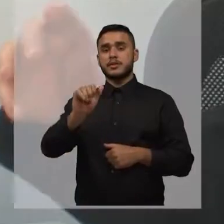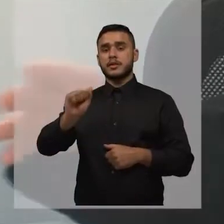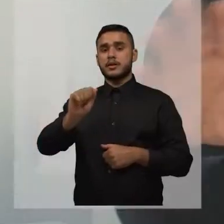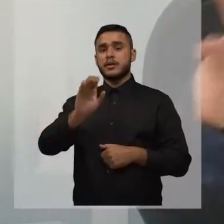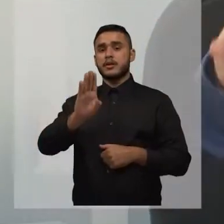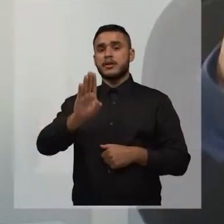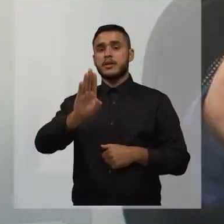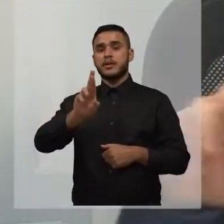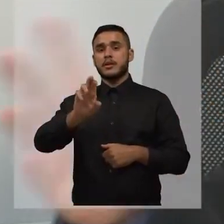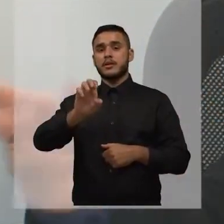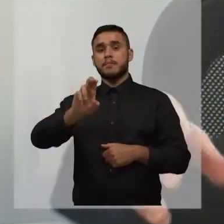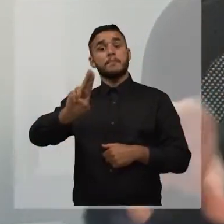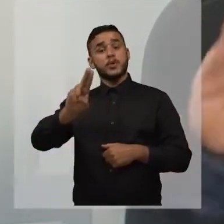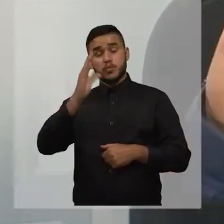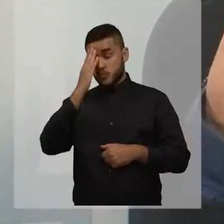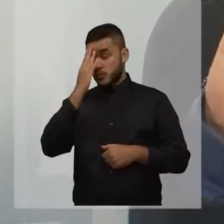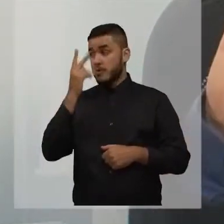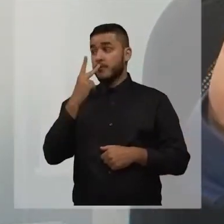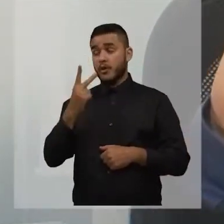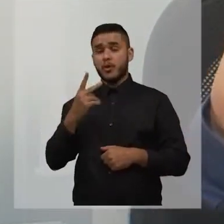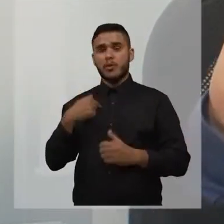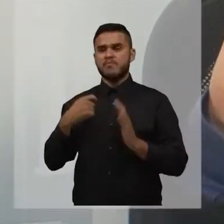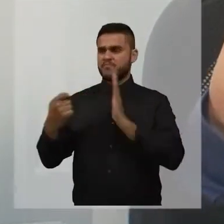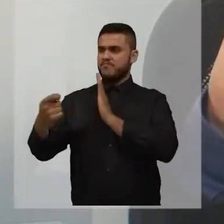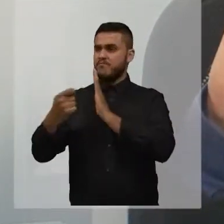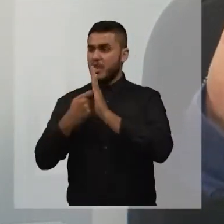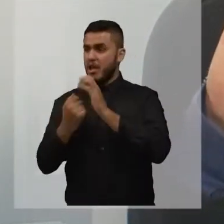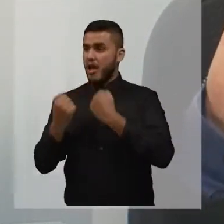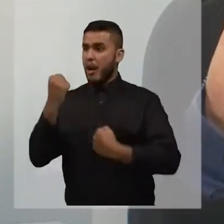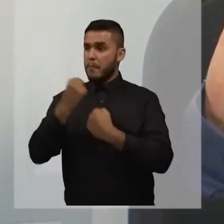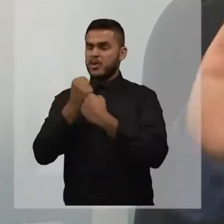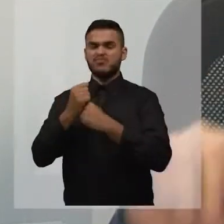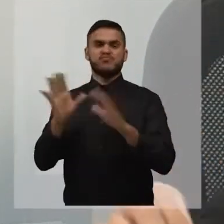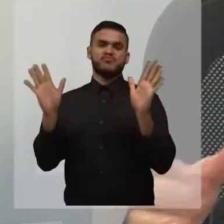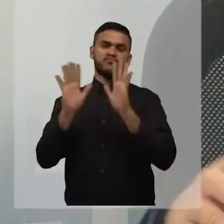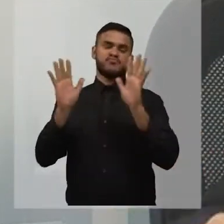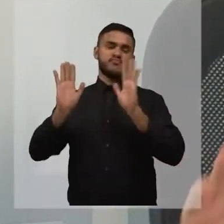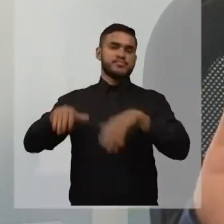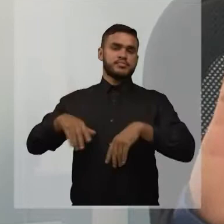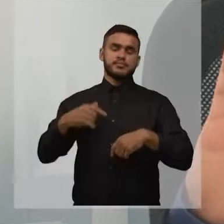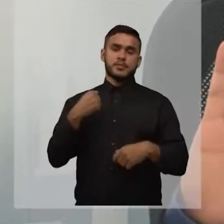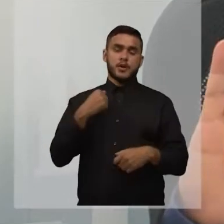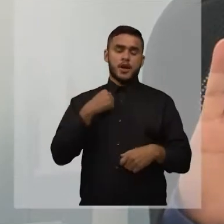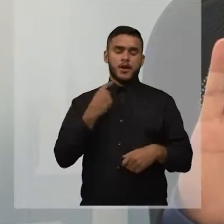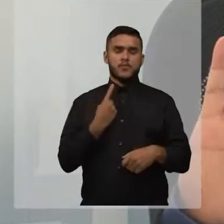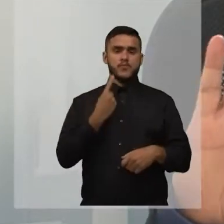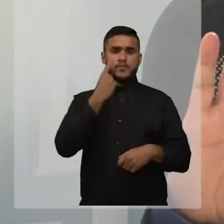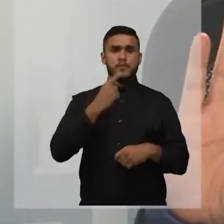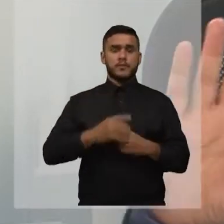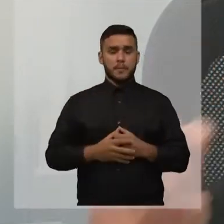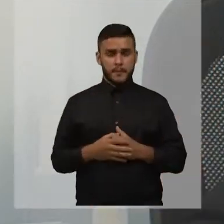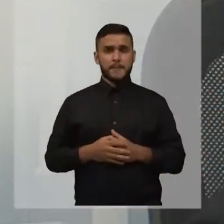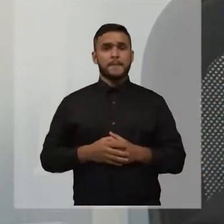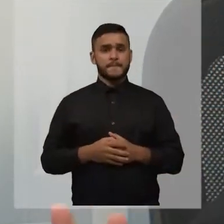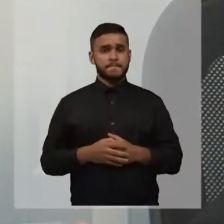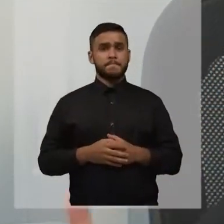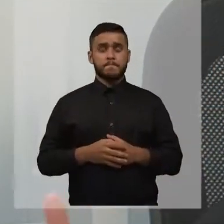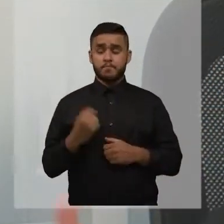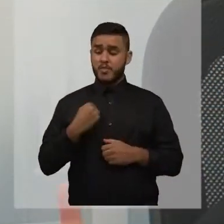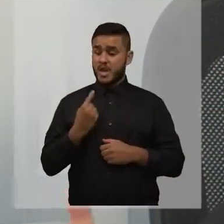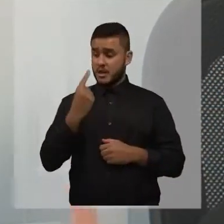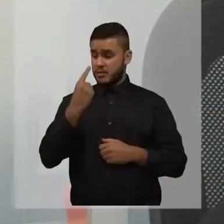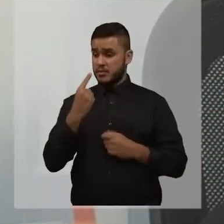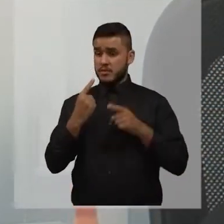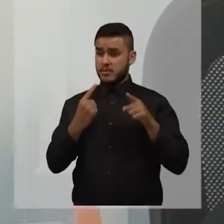Ninguém analisou por esse parâmetro. Talvez se o Tasso tivesse sido outros 2 senadores menos complicados. Quem foi que tirou, Luiz? Só os 2? Eles 2